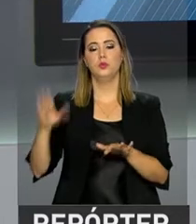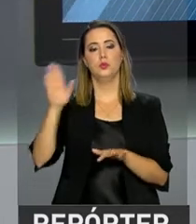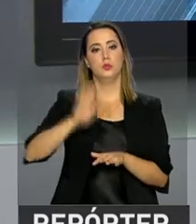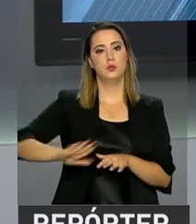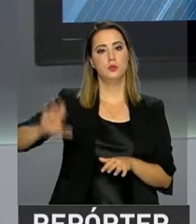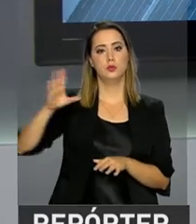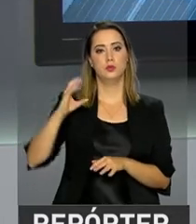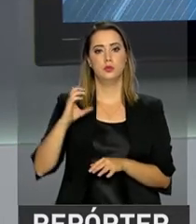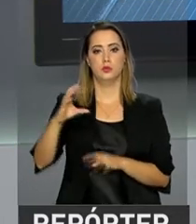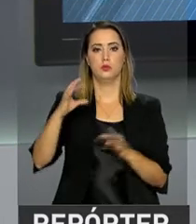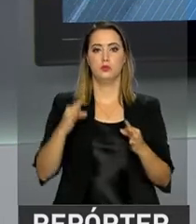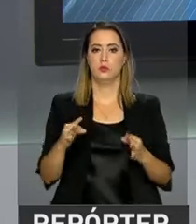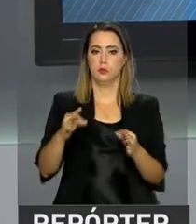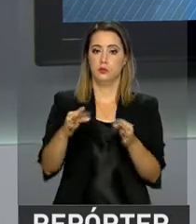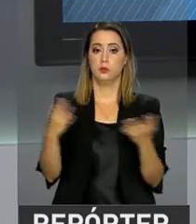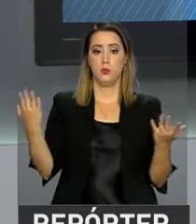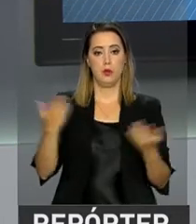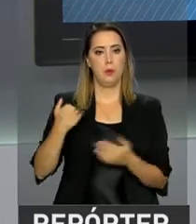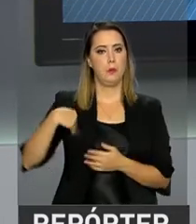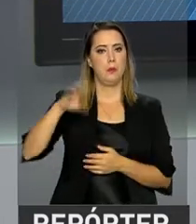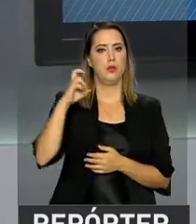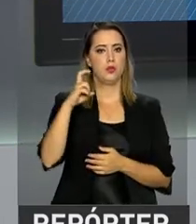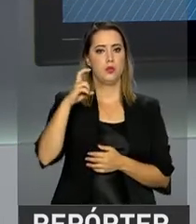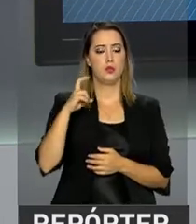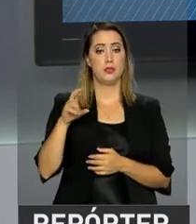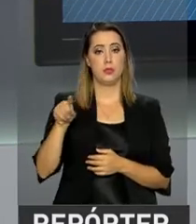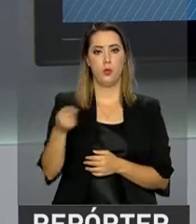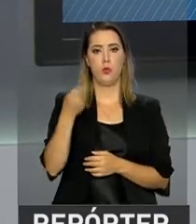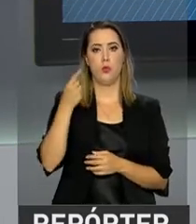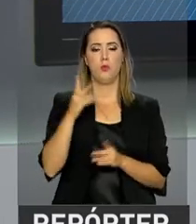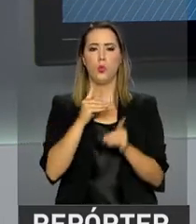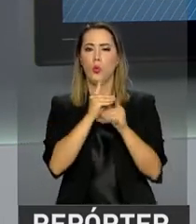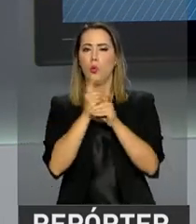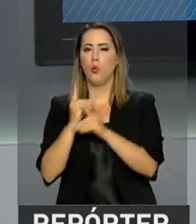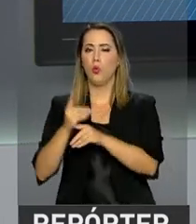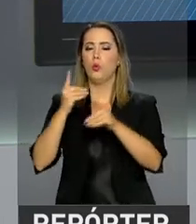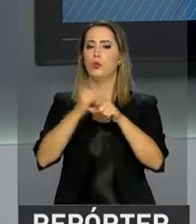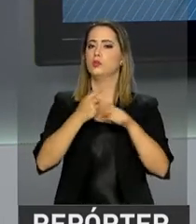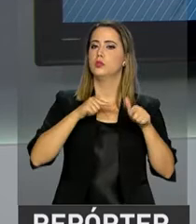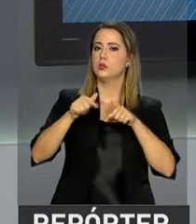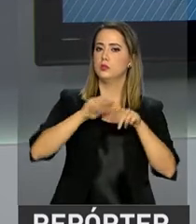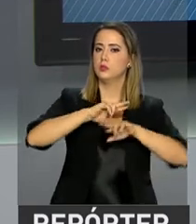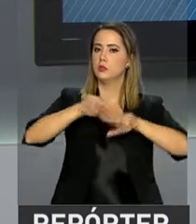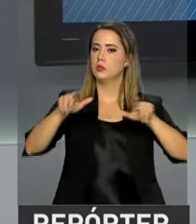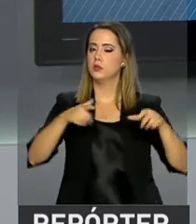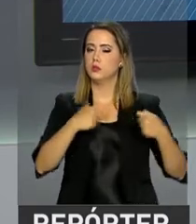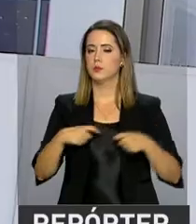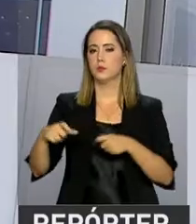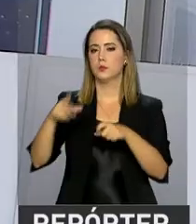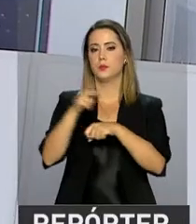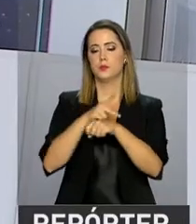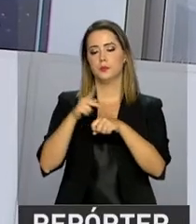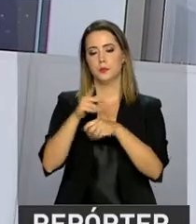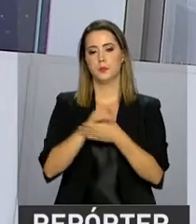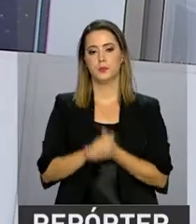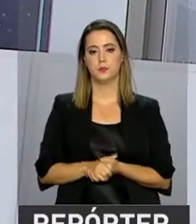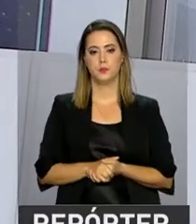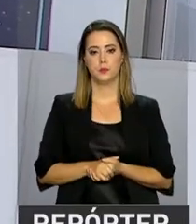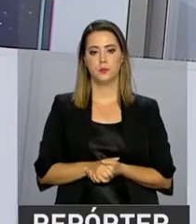tecnologia a programação tem mais de 5 mil atividades em cidades de todo o país a